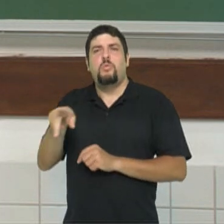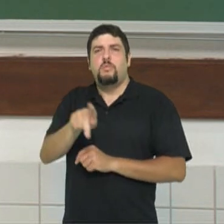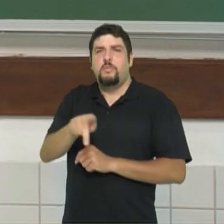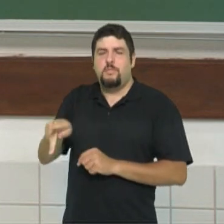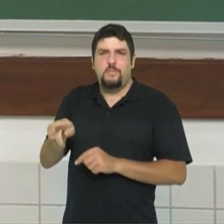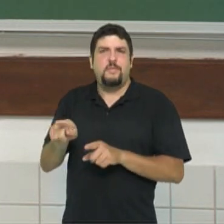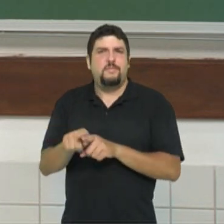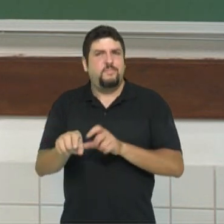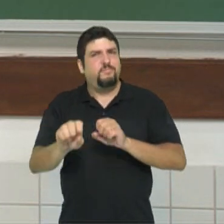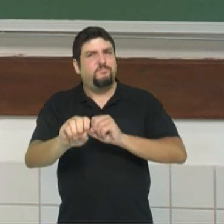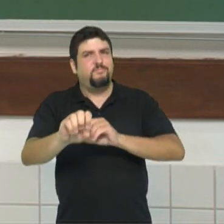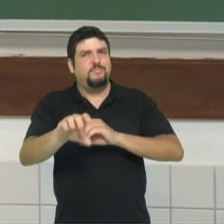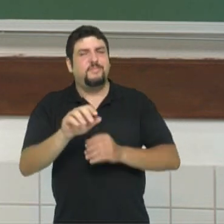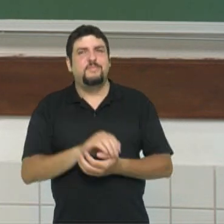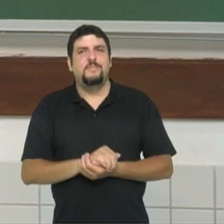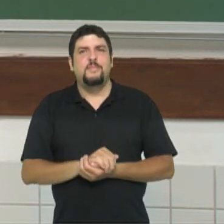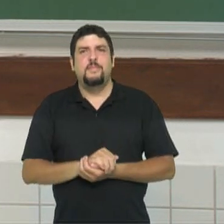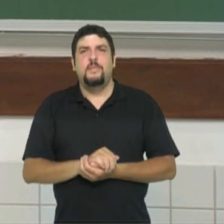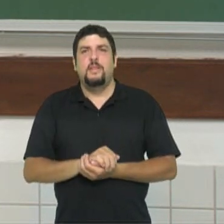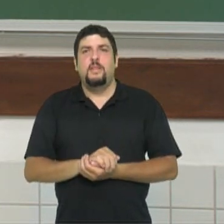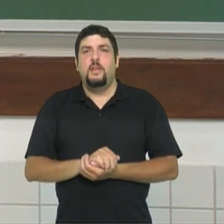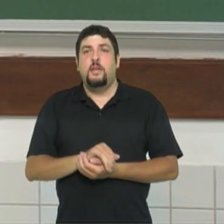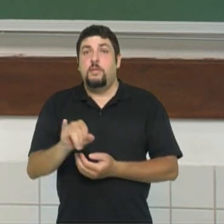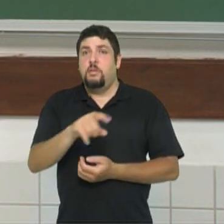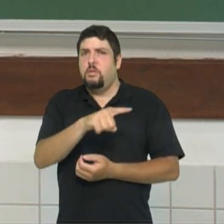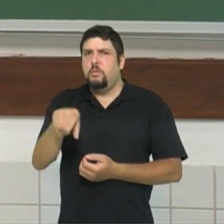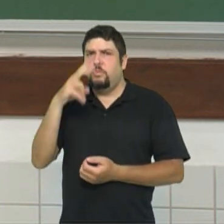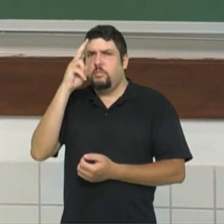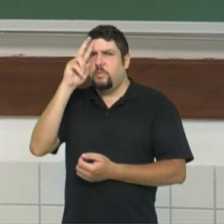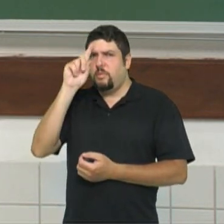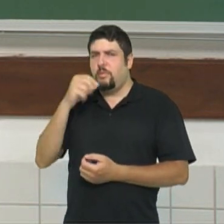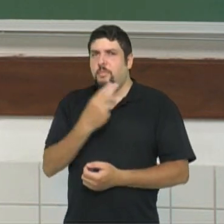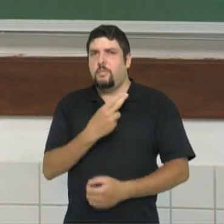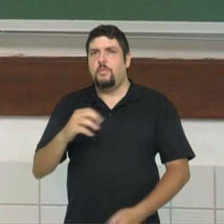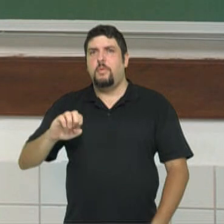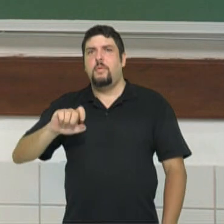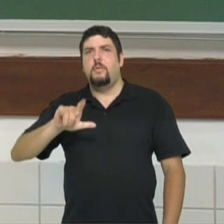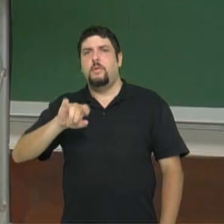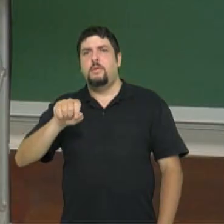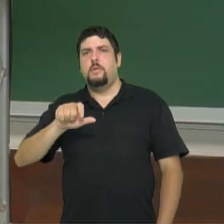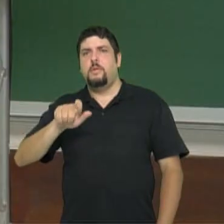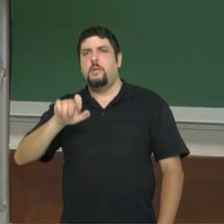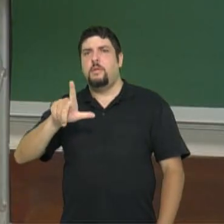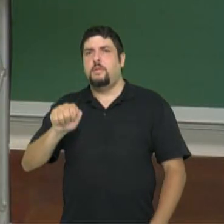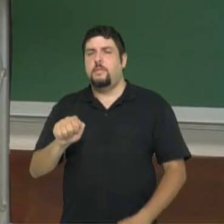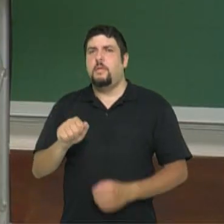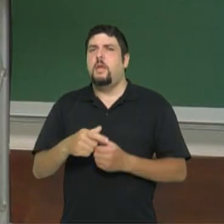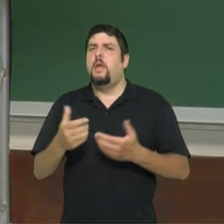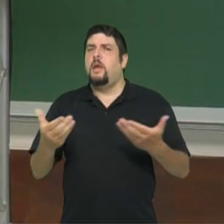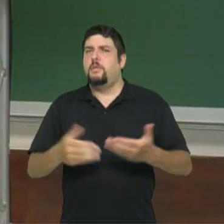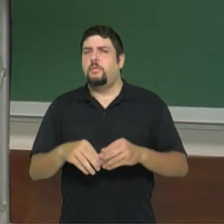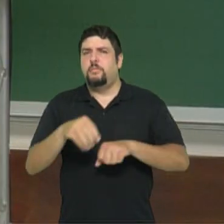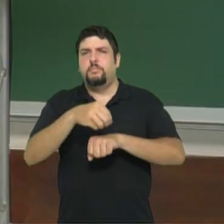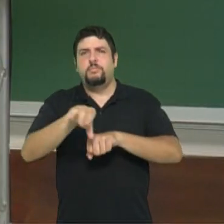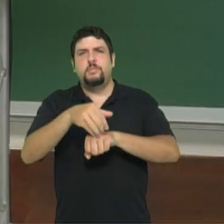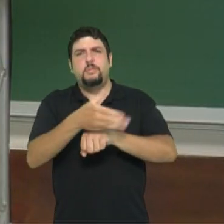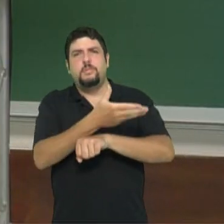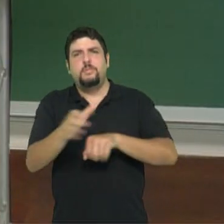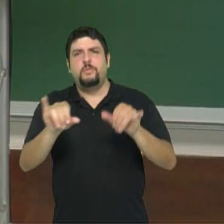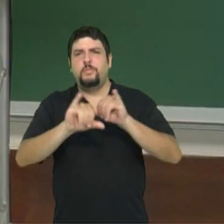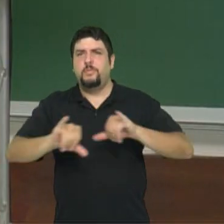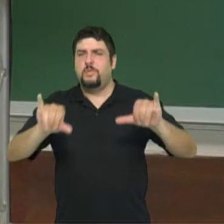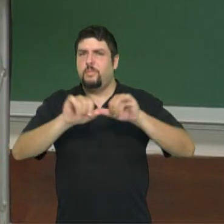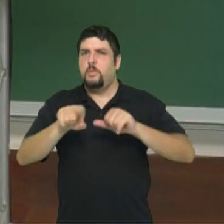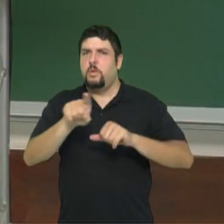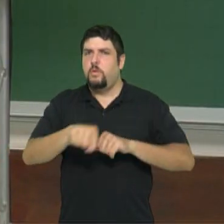aqui. Se vocês ainda se lembram, eu sou a professora Elisângela e vamos dar aqueles recadinhos importantíssimos sobre a galera que